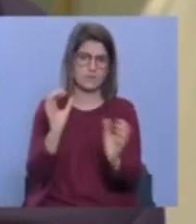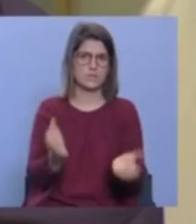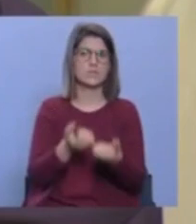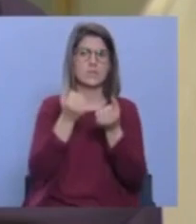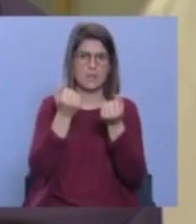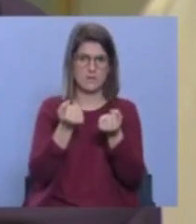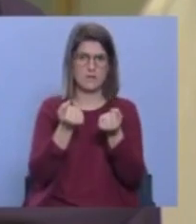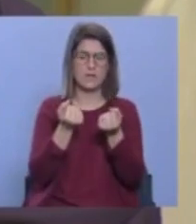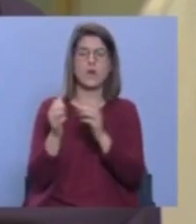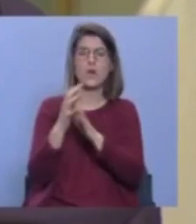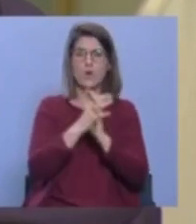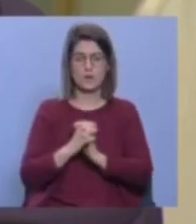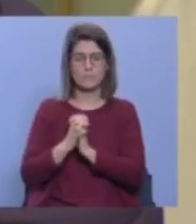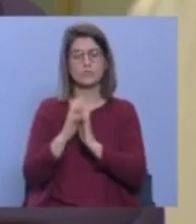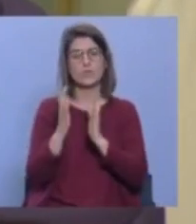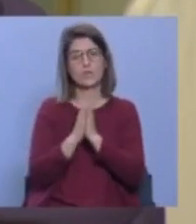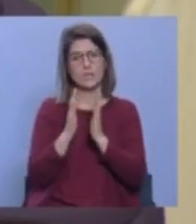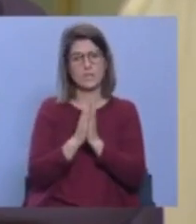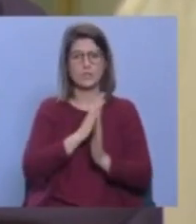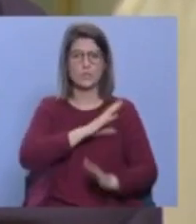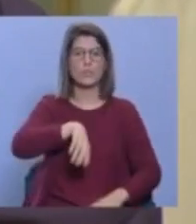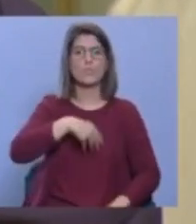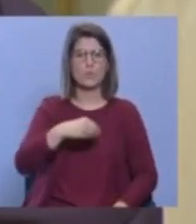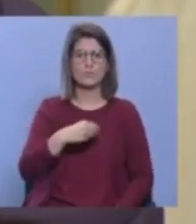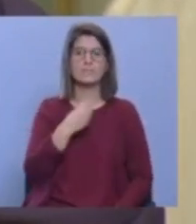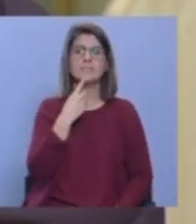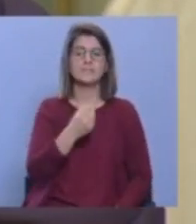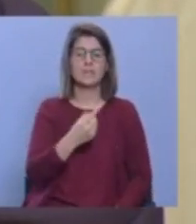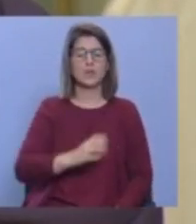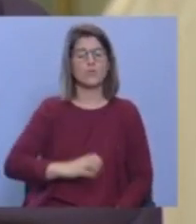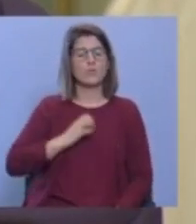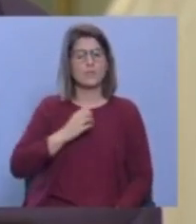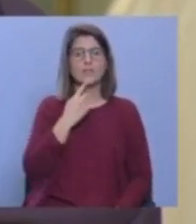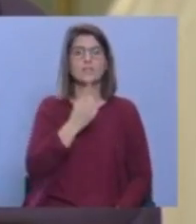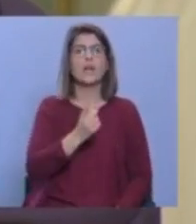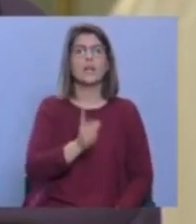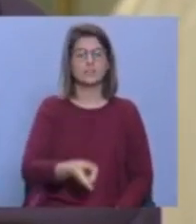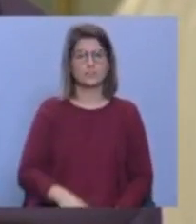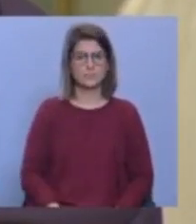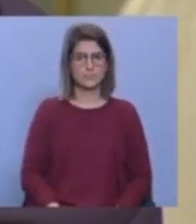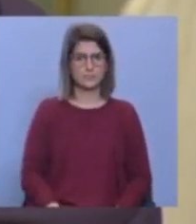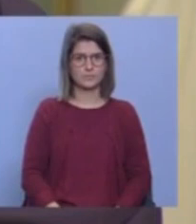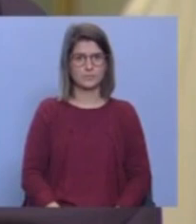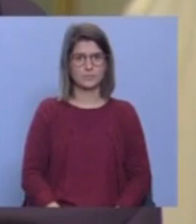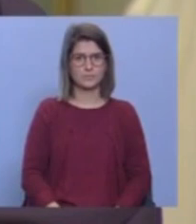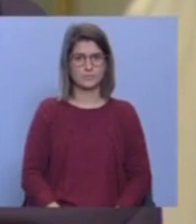e oremos pela Igreja e pelo mundo, dizendo, cheios de confiança,